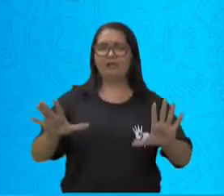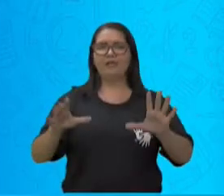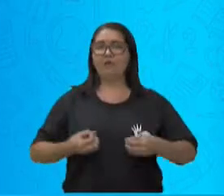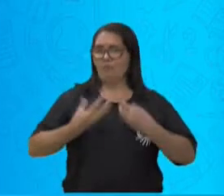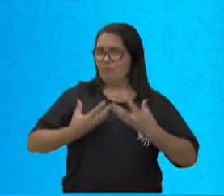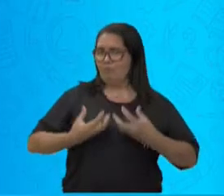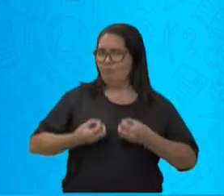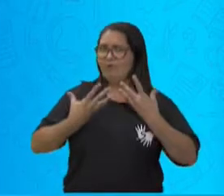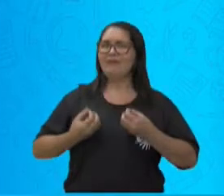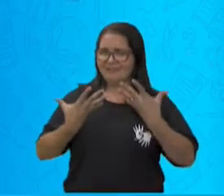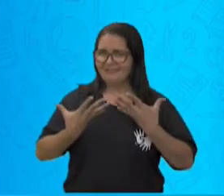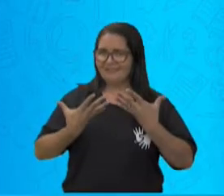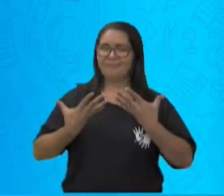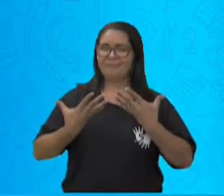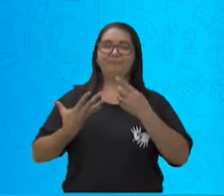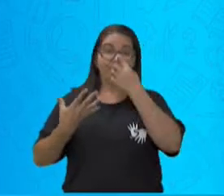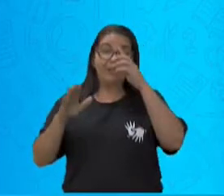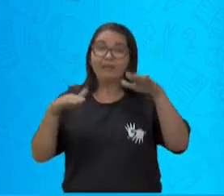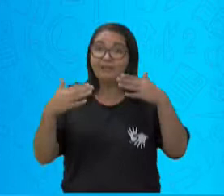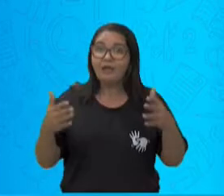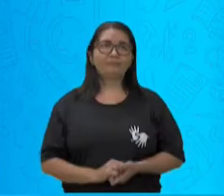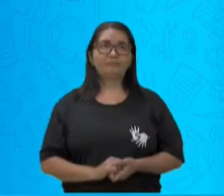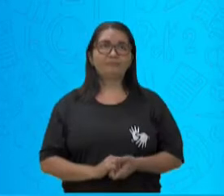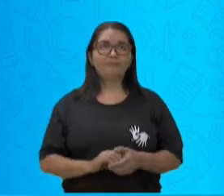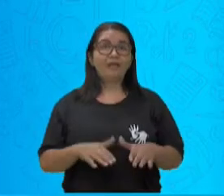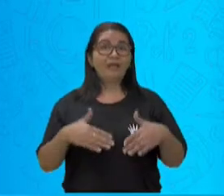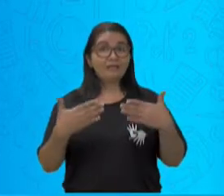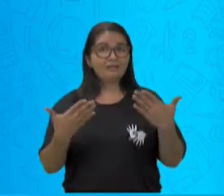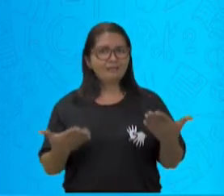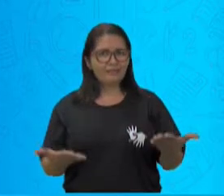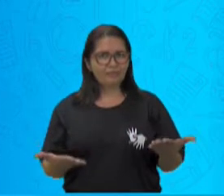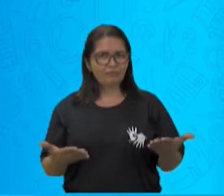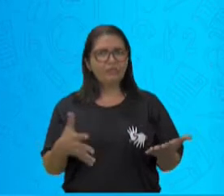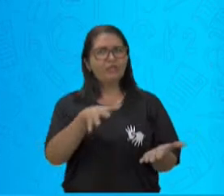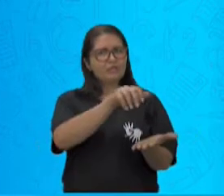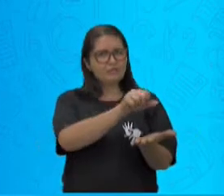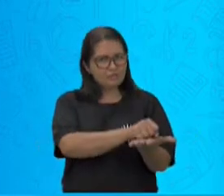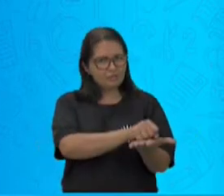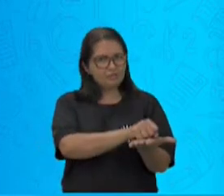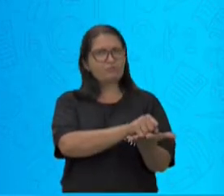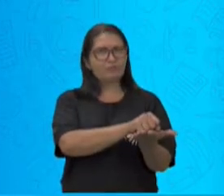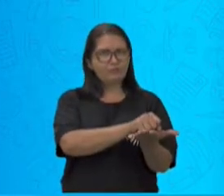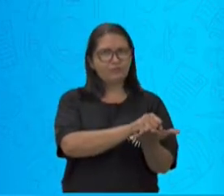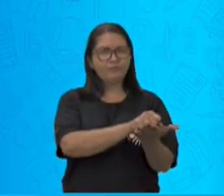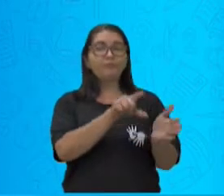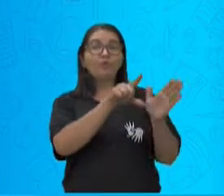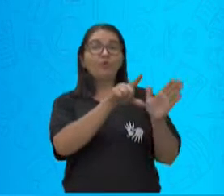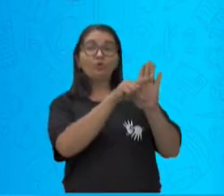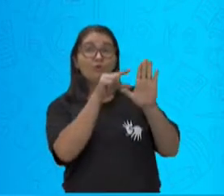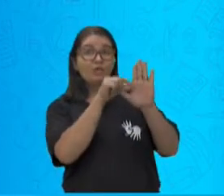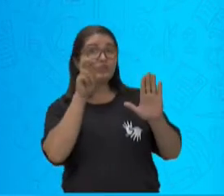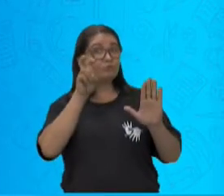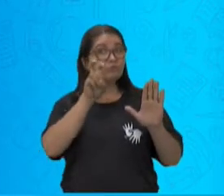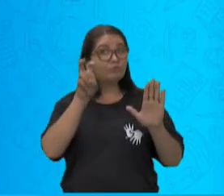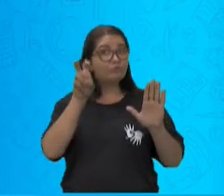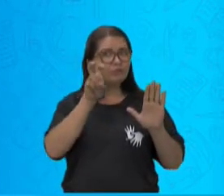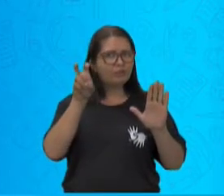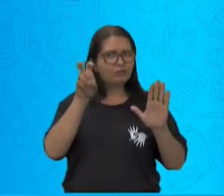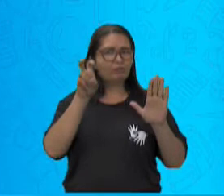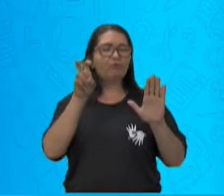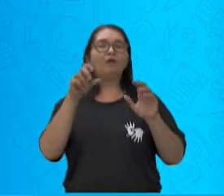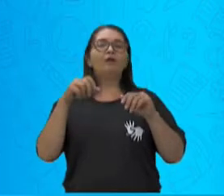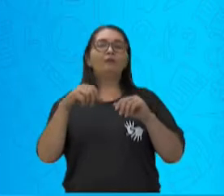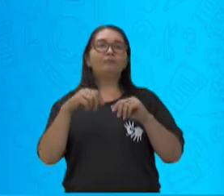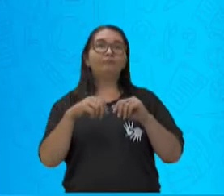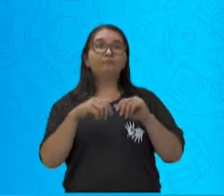reflexiva ou artigo de opinião. Das inscrições. Artigo 5º. A